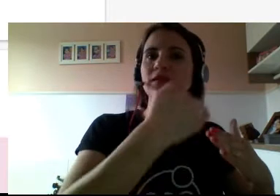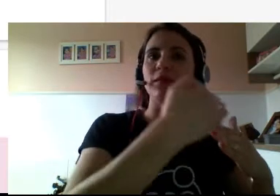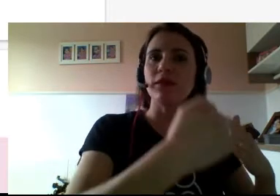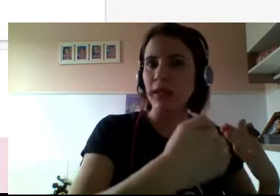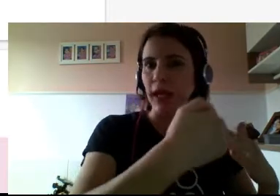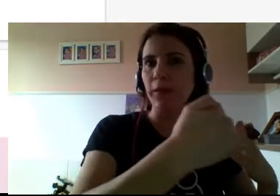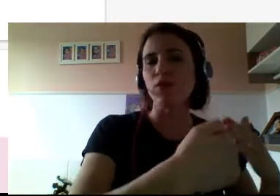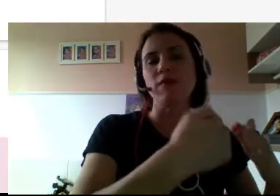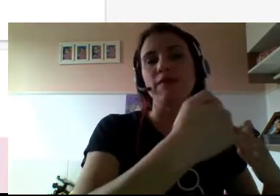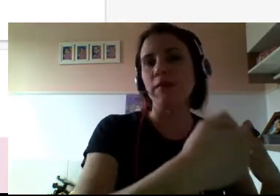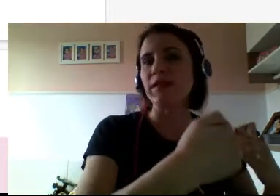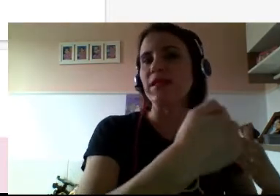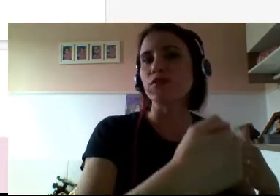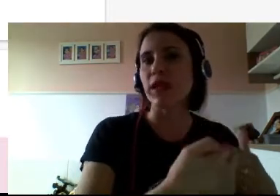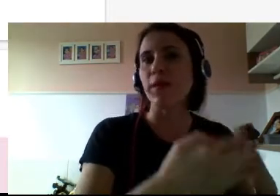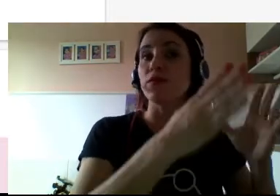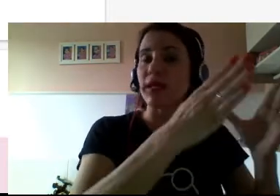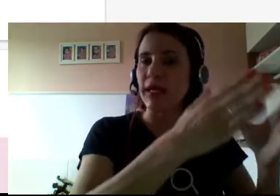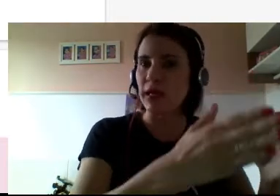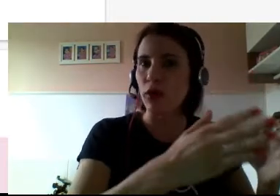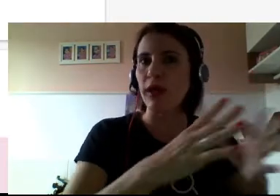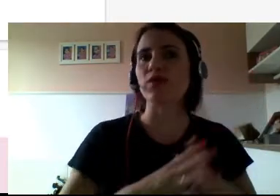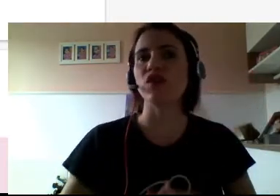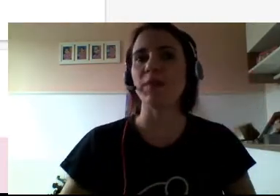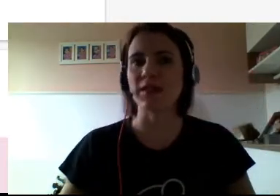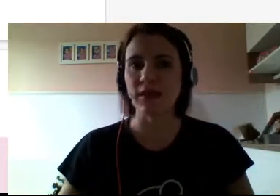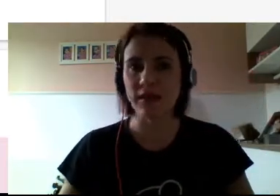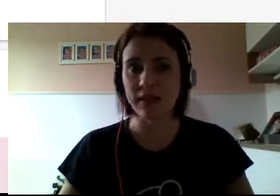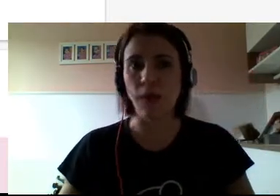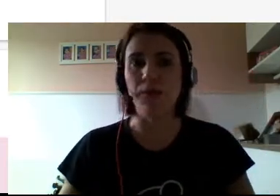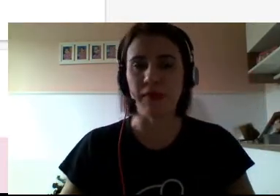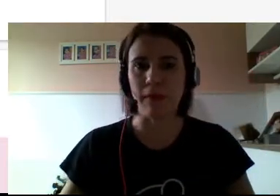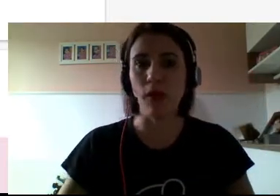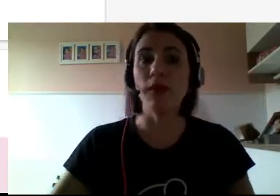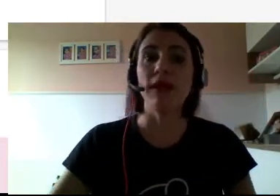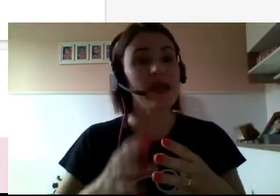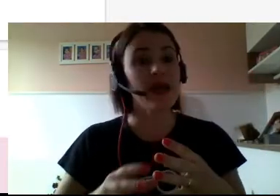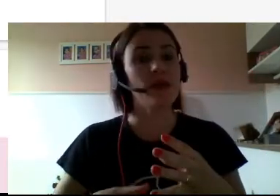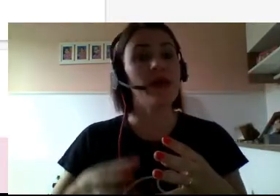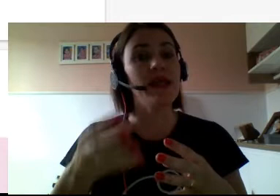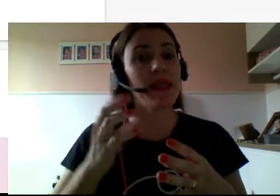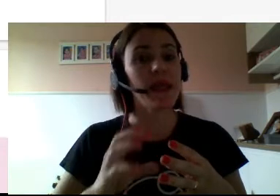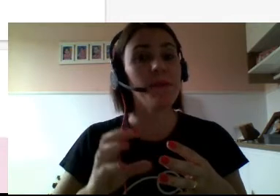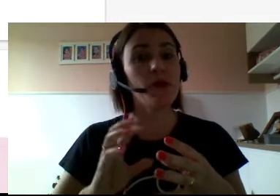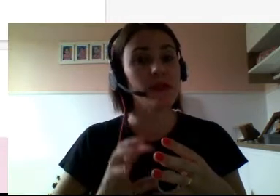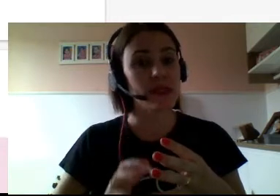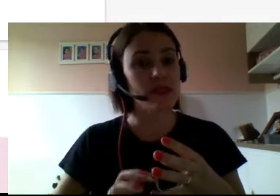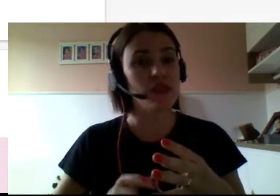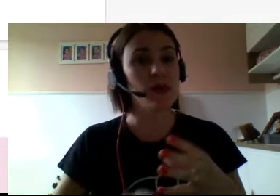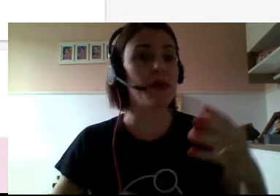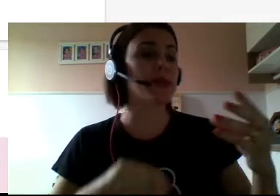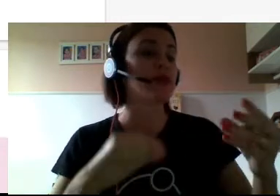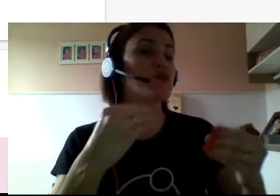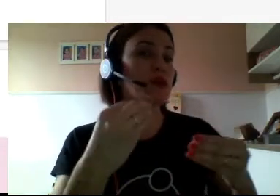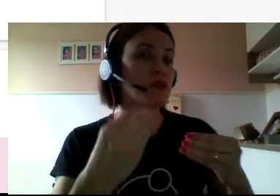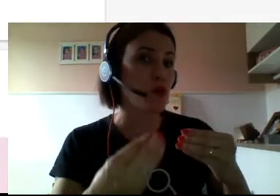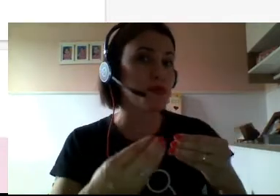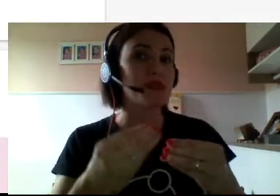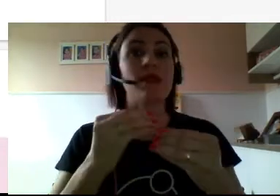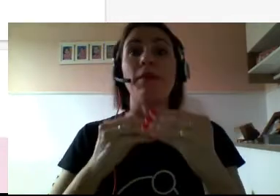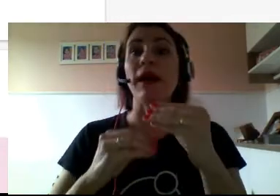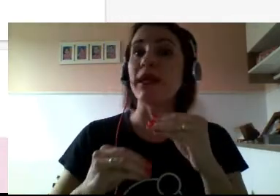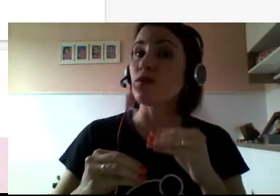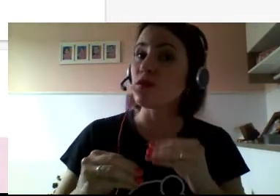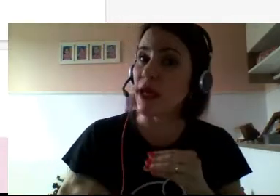depois ela se mantém por um determinado tempo naquele local de apresentação tá bom saio ele é importante para